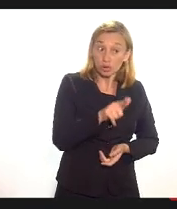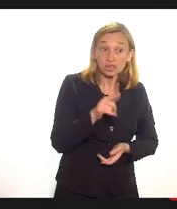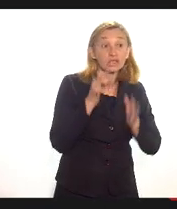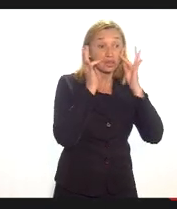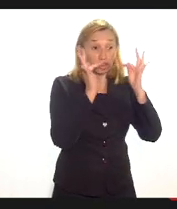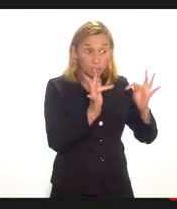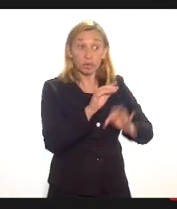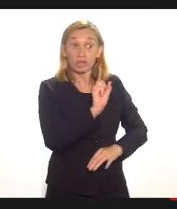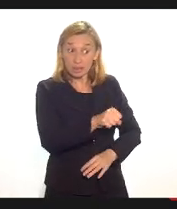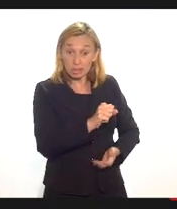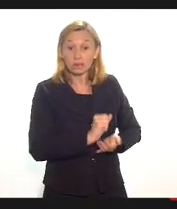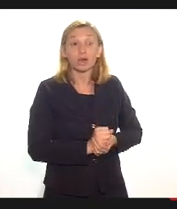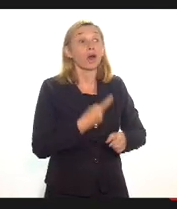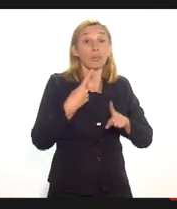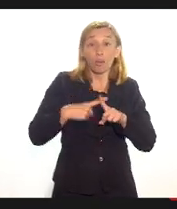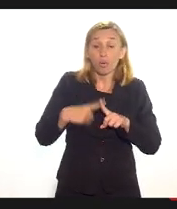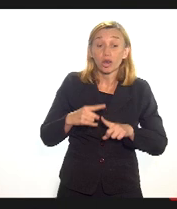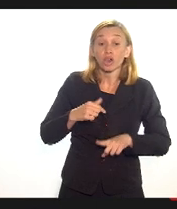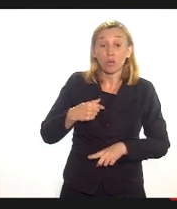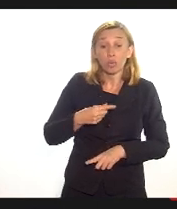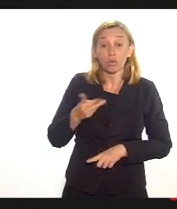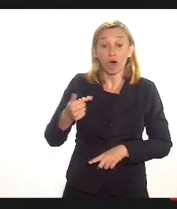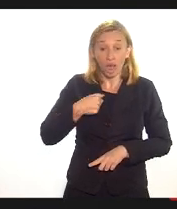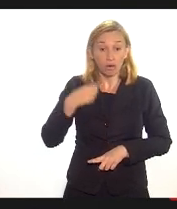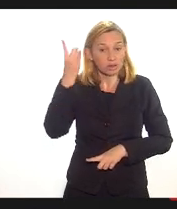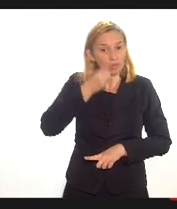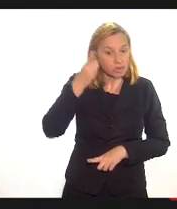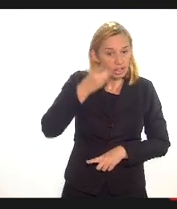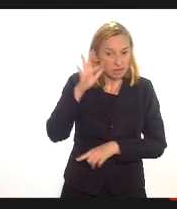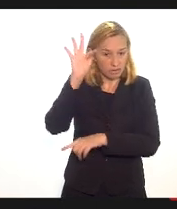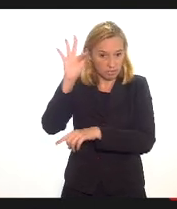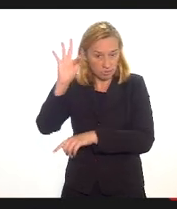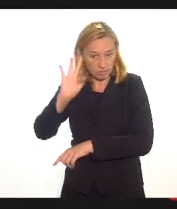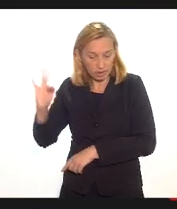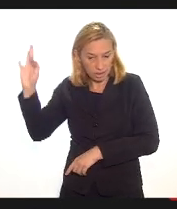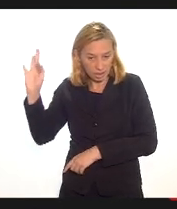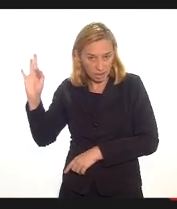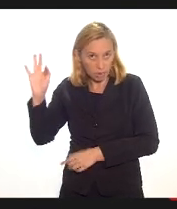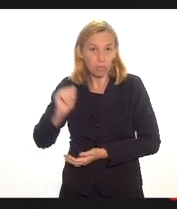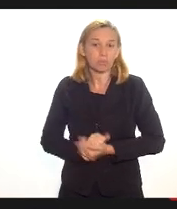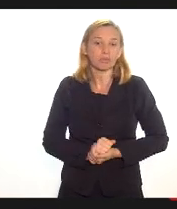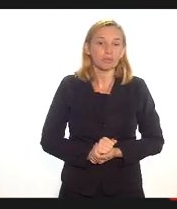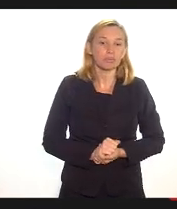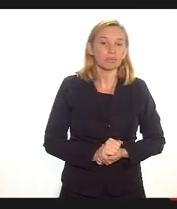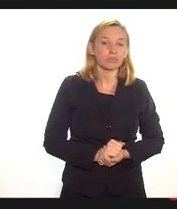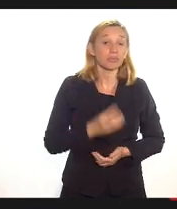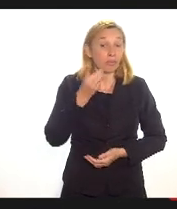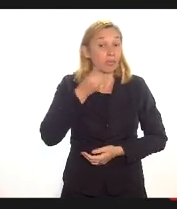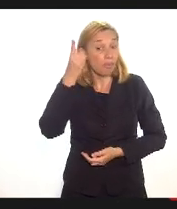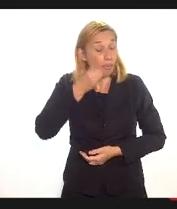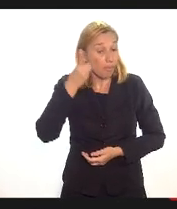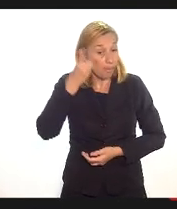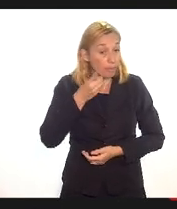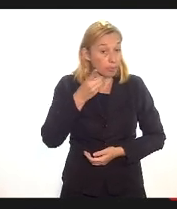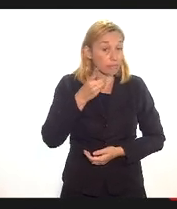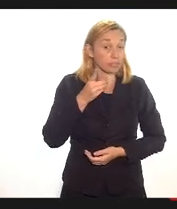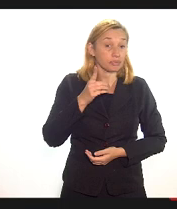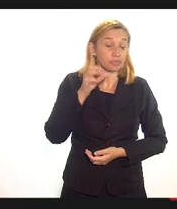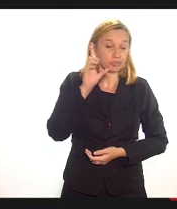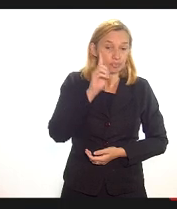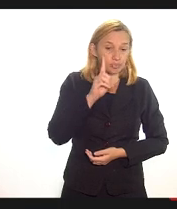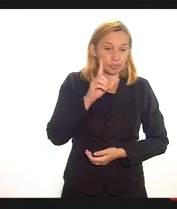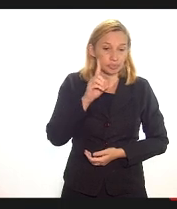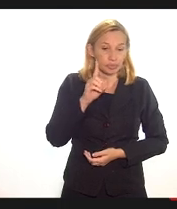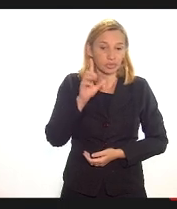testemunha disso, porque quando eu fui deputado federal constituinte, o deputado federal paulista